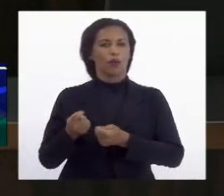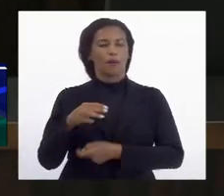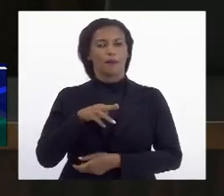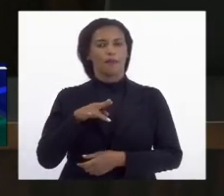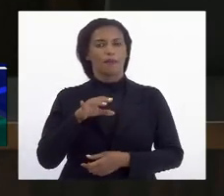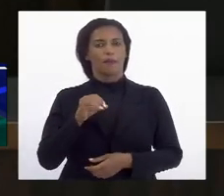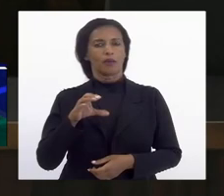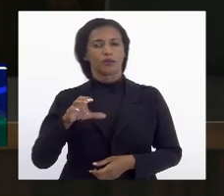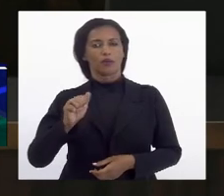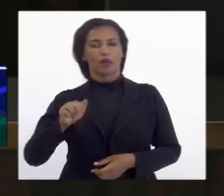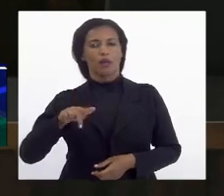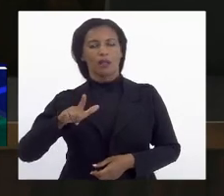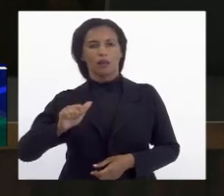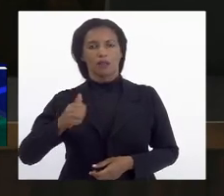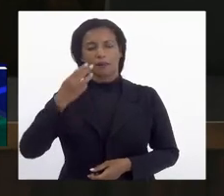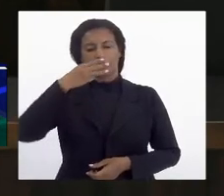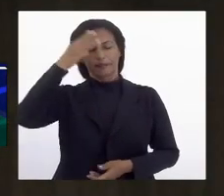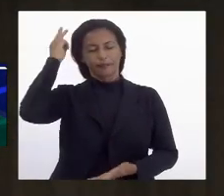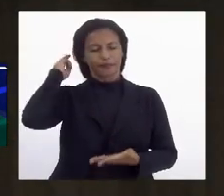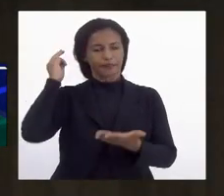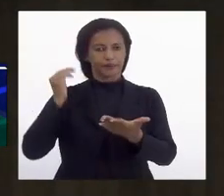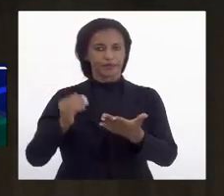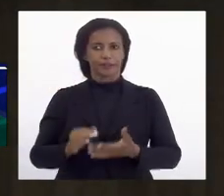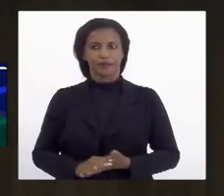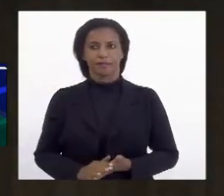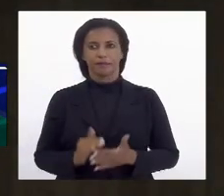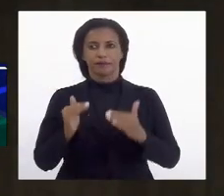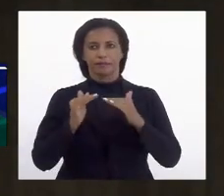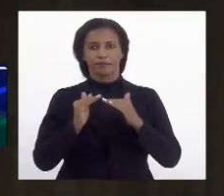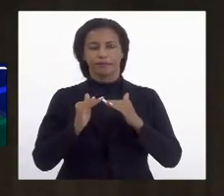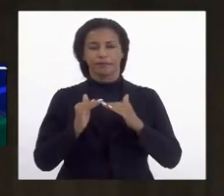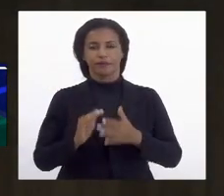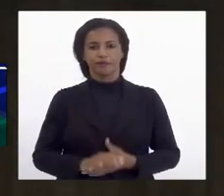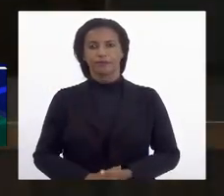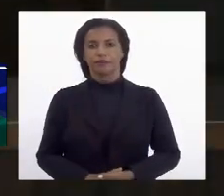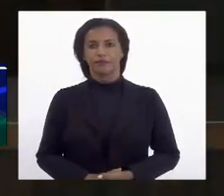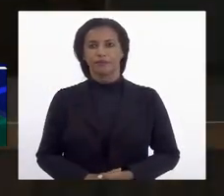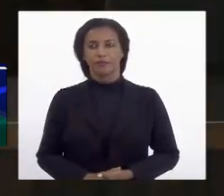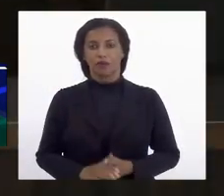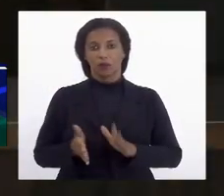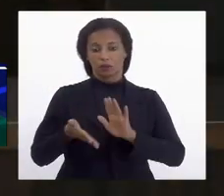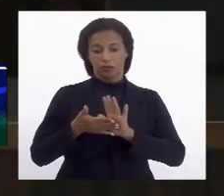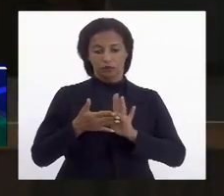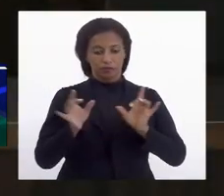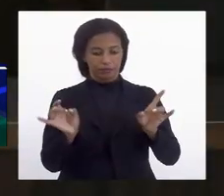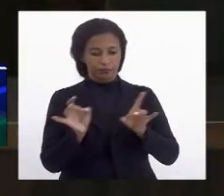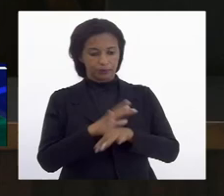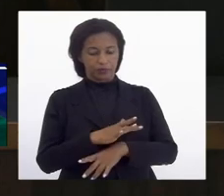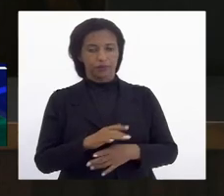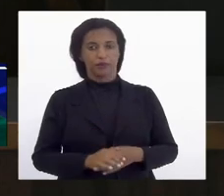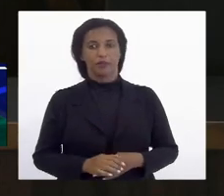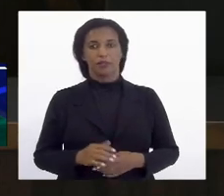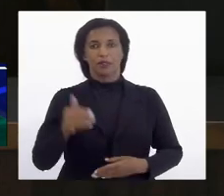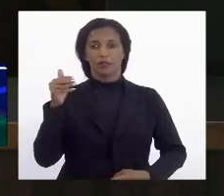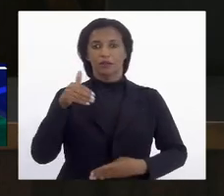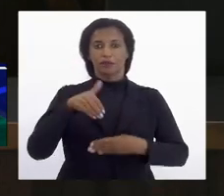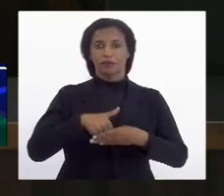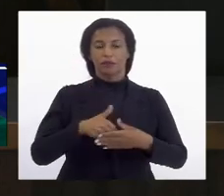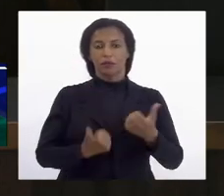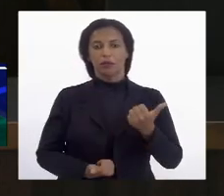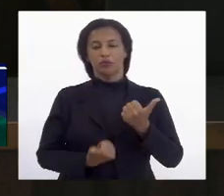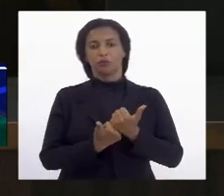Canelo deputado Márcio Pacheco parecer favorável presidente com os pareceres emitidos em votação